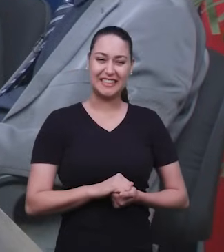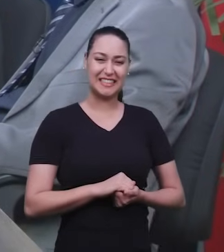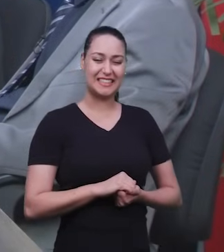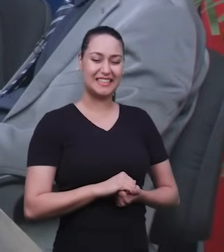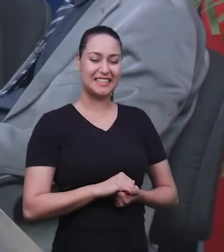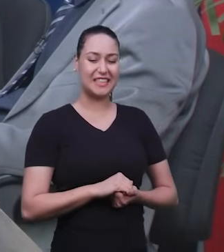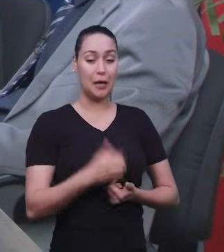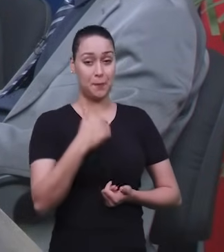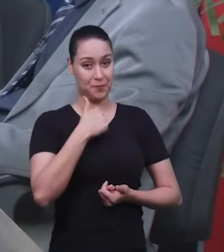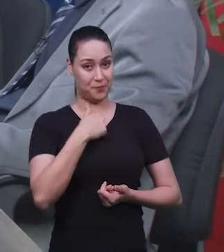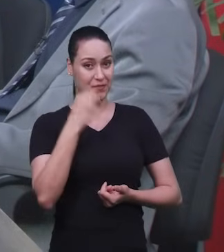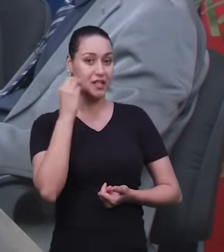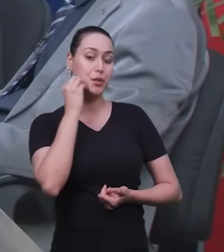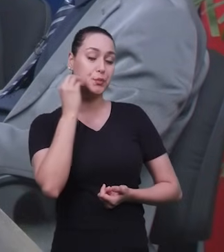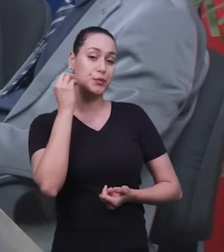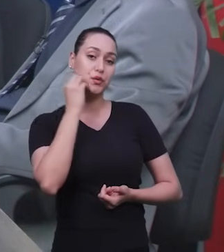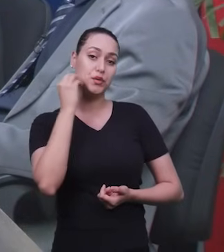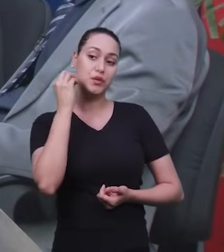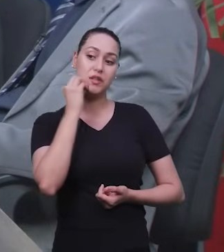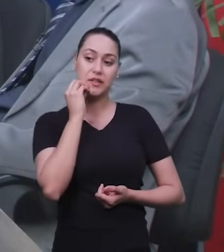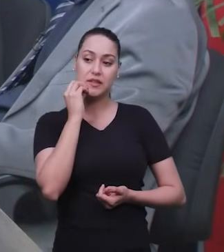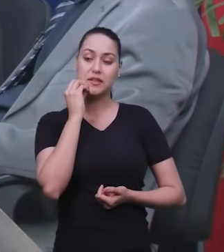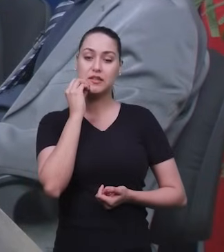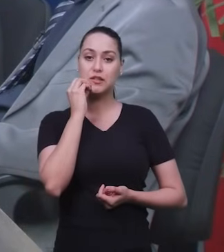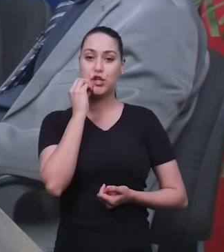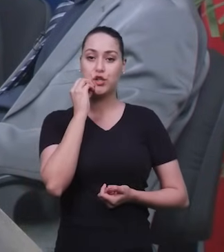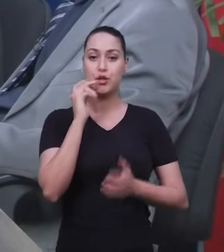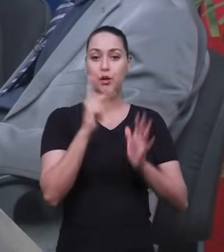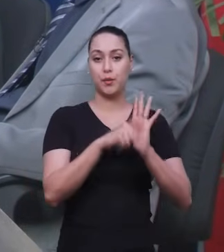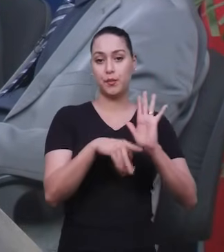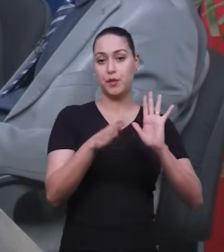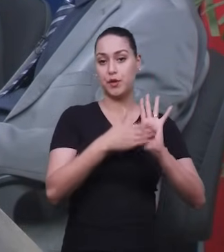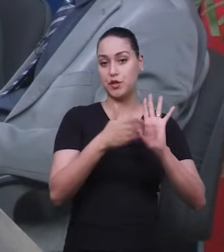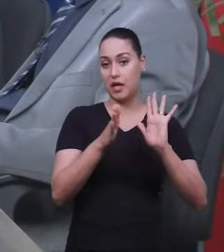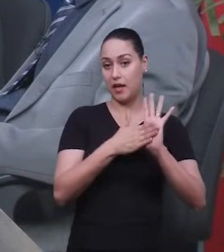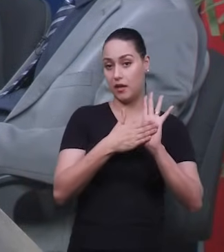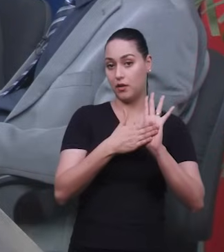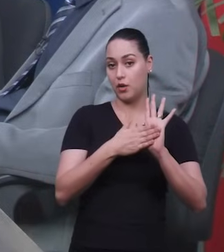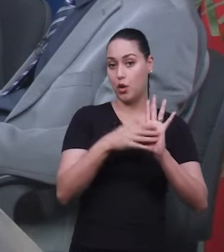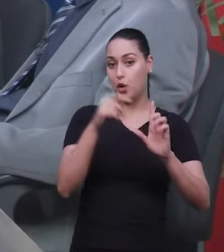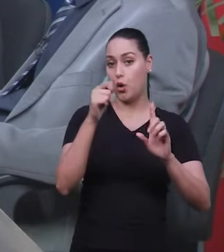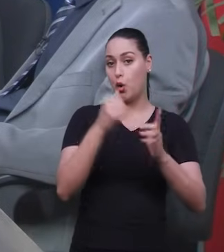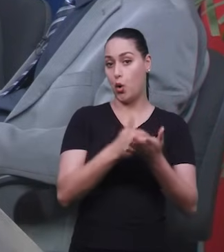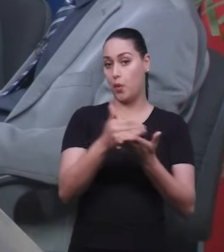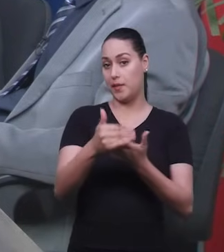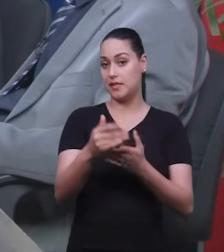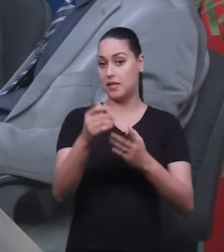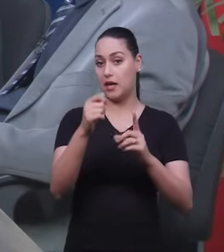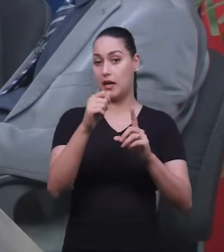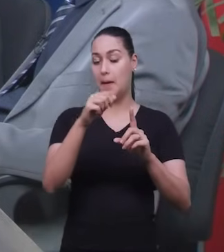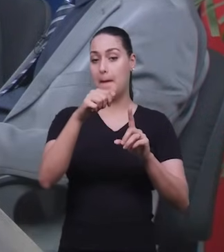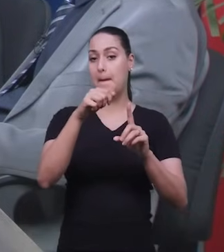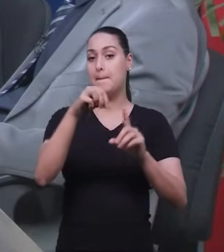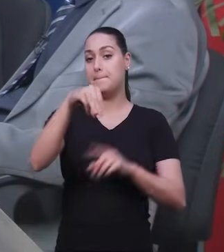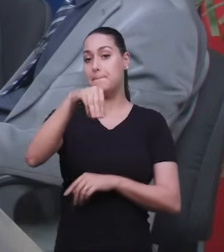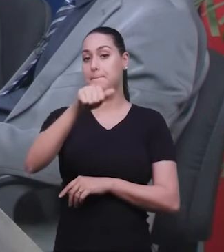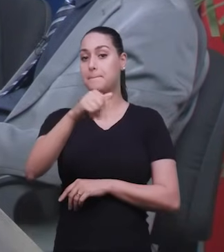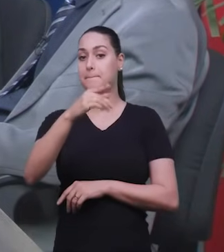tido a oportunidade de fazer parte deste projeto desde maio de 2021, quase 2 anos e